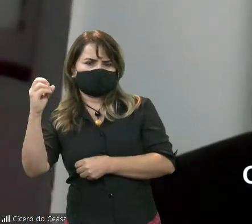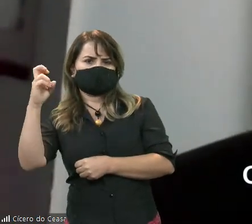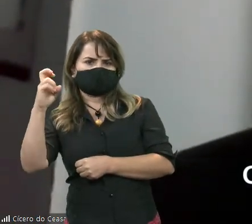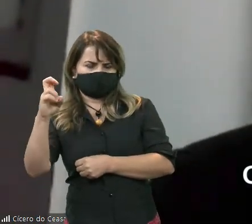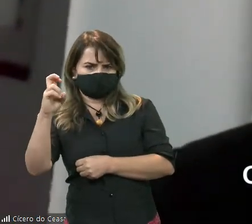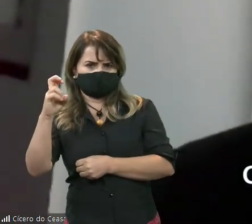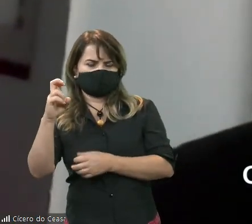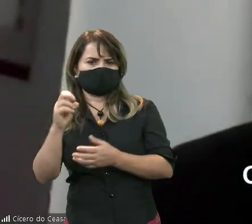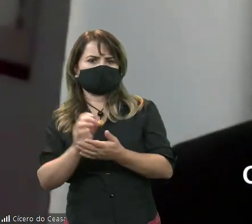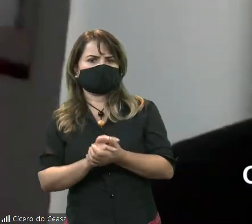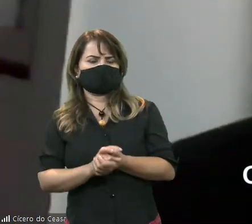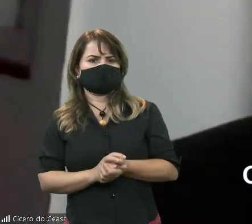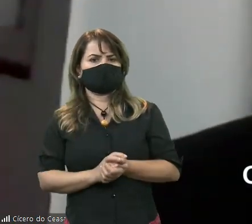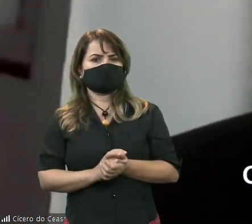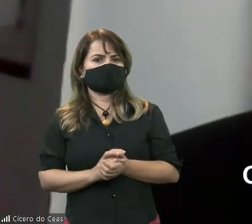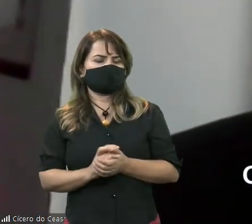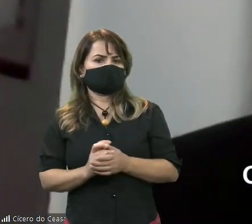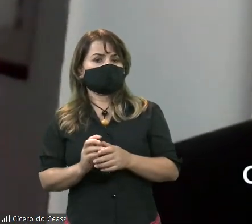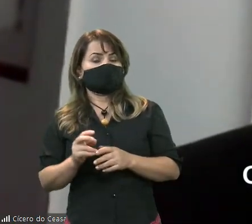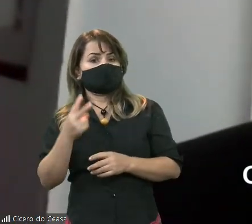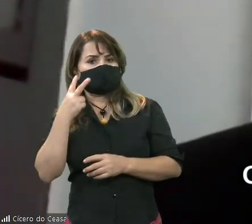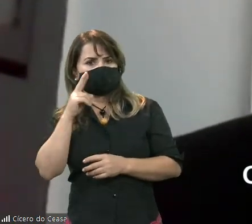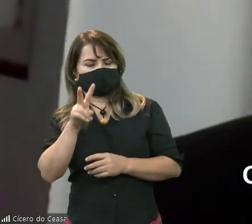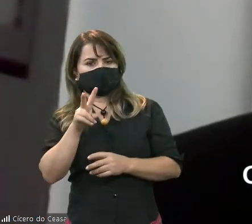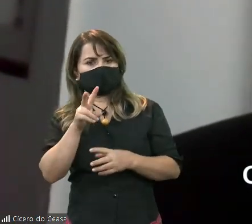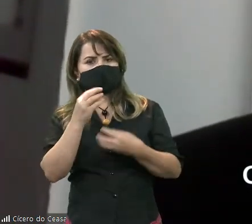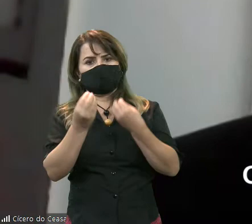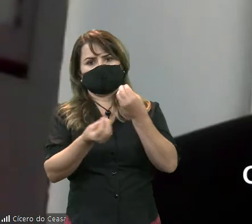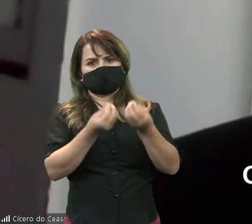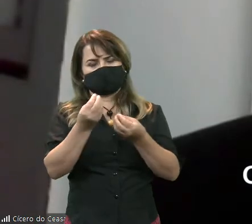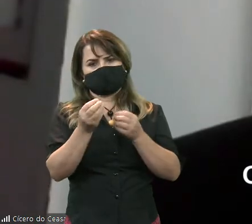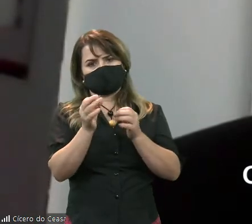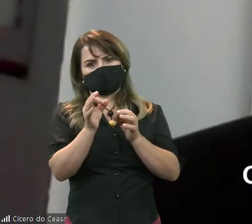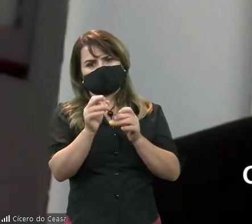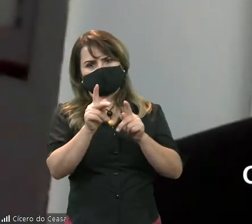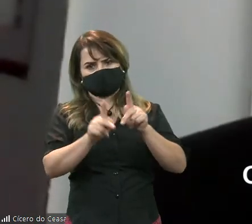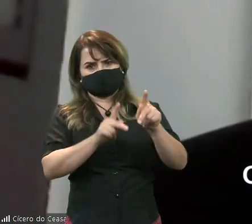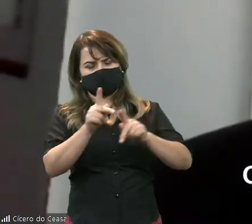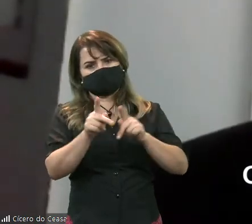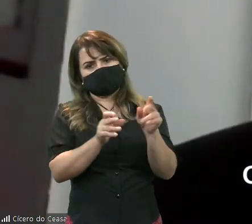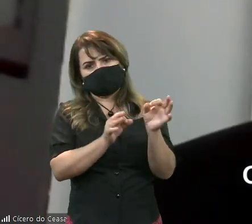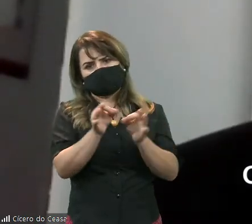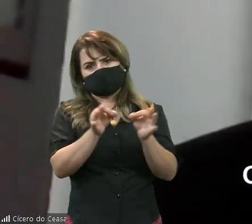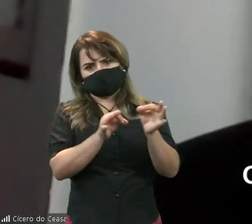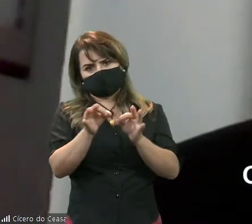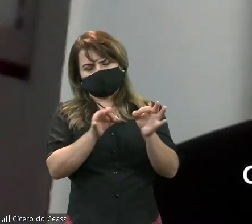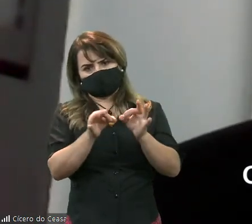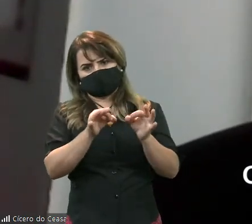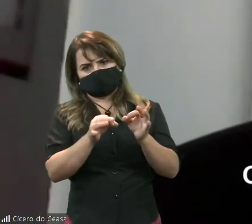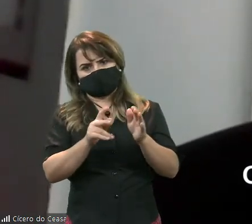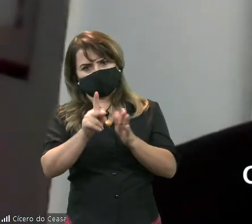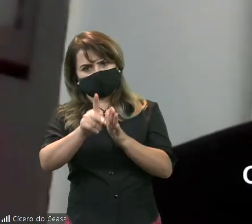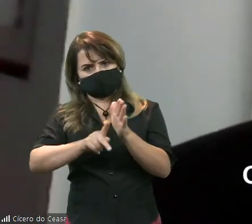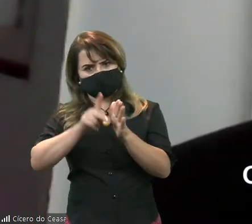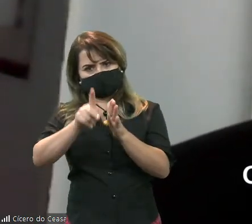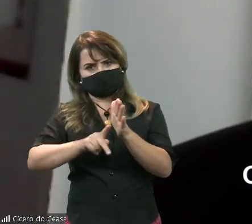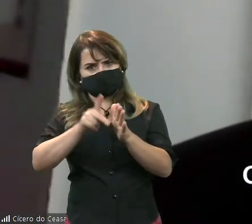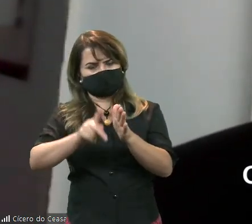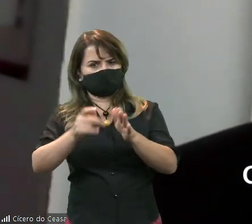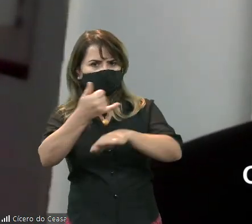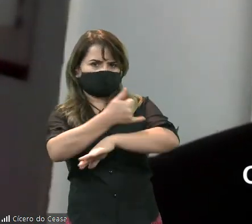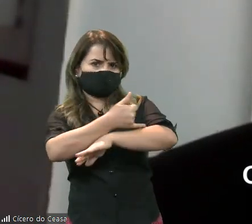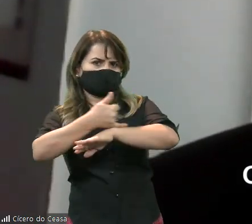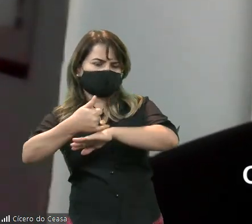questão do que fazer com a questão da ferrovia em nossa cidade. Naquela